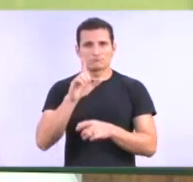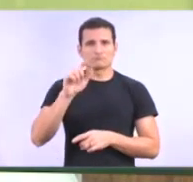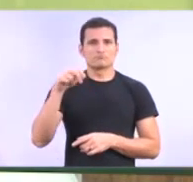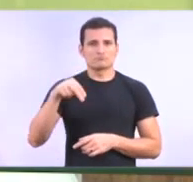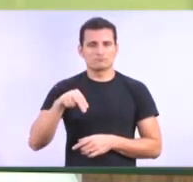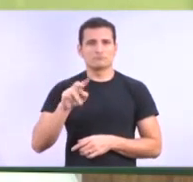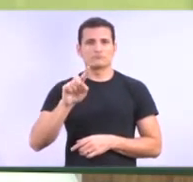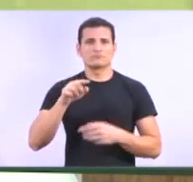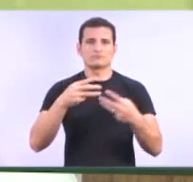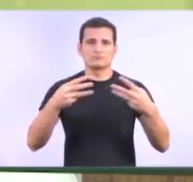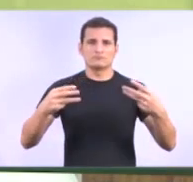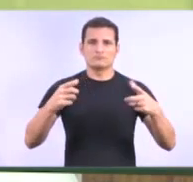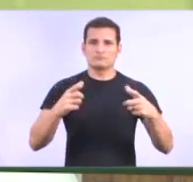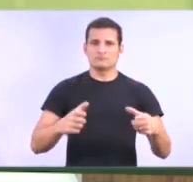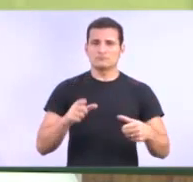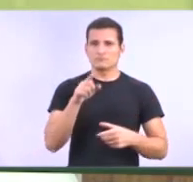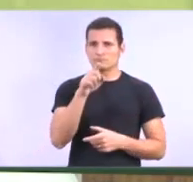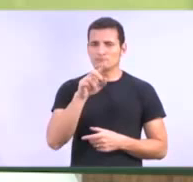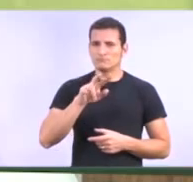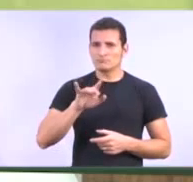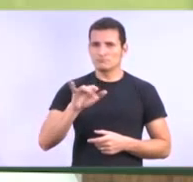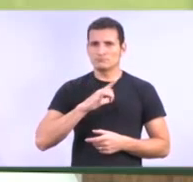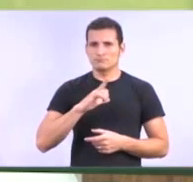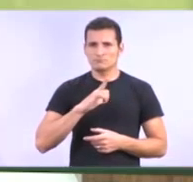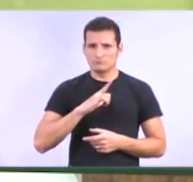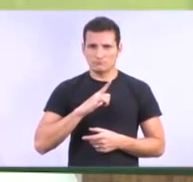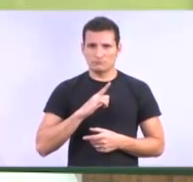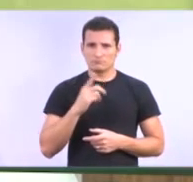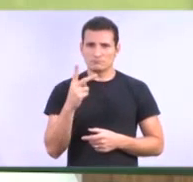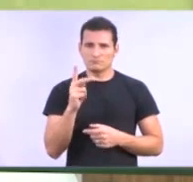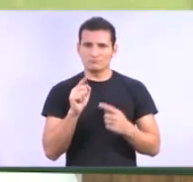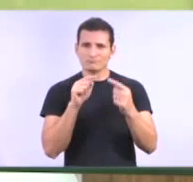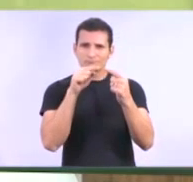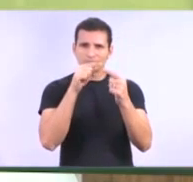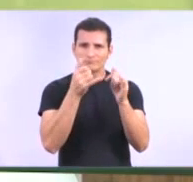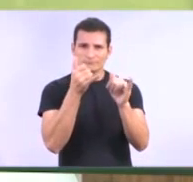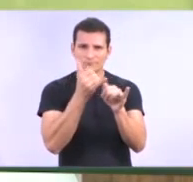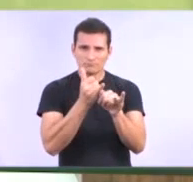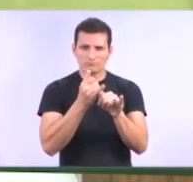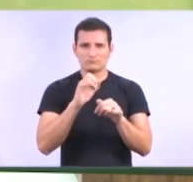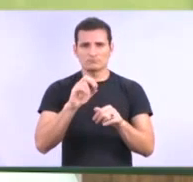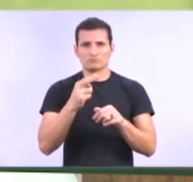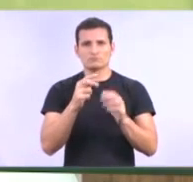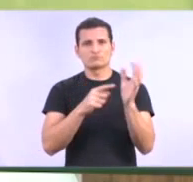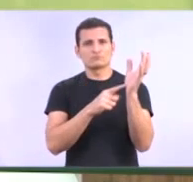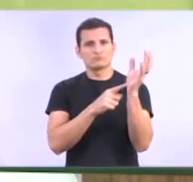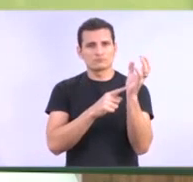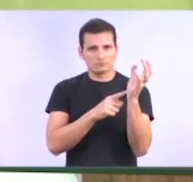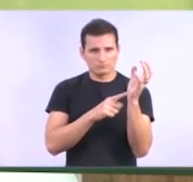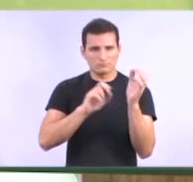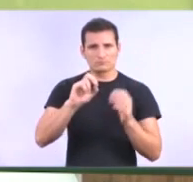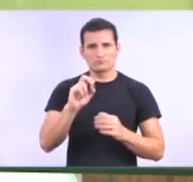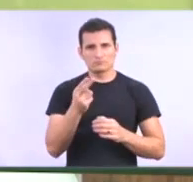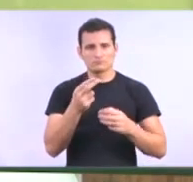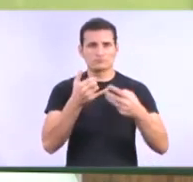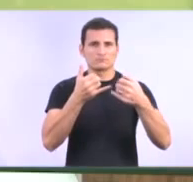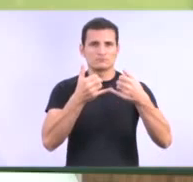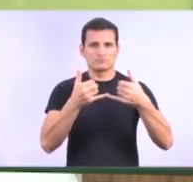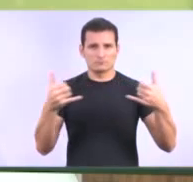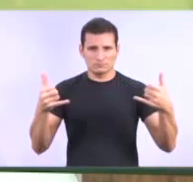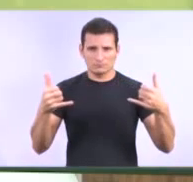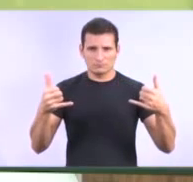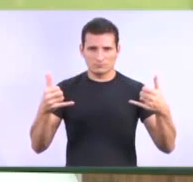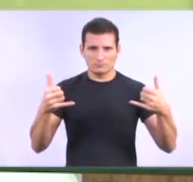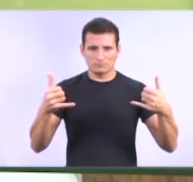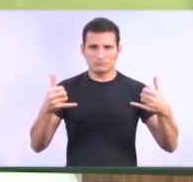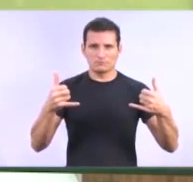rede local, onde você vai ter a sua conexão ou através de Wi-Fi, sem fio, no caso, ou através de cabeamento,